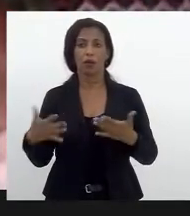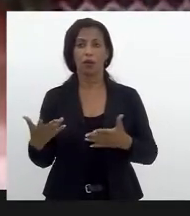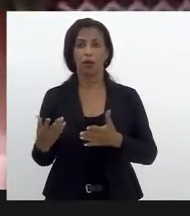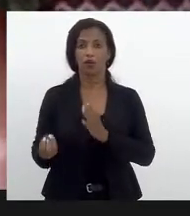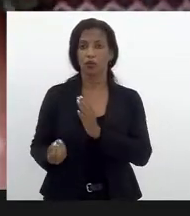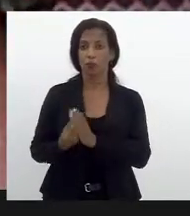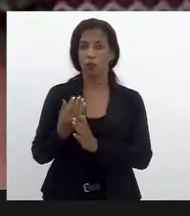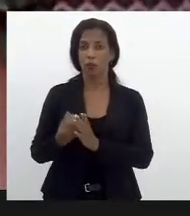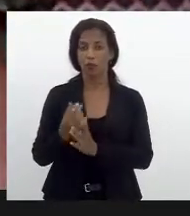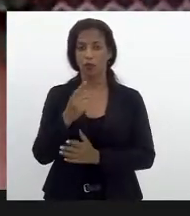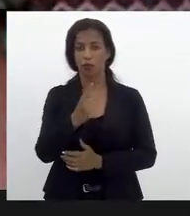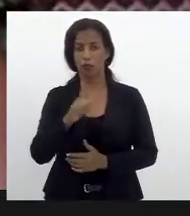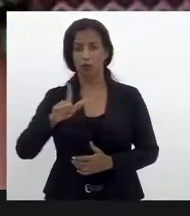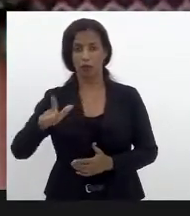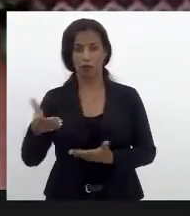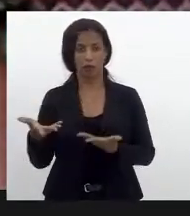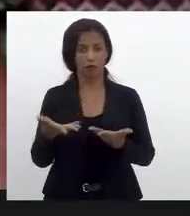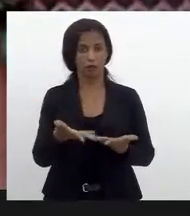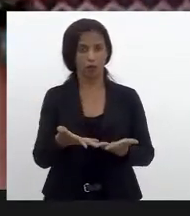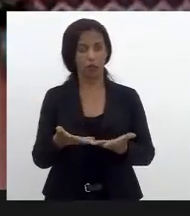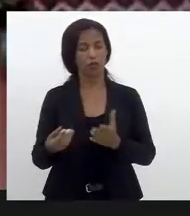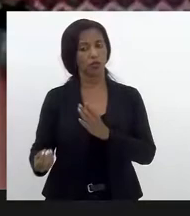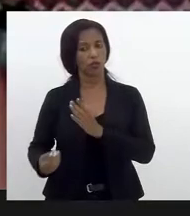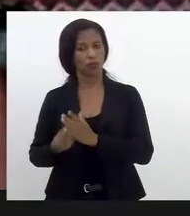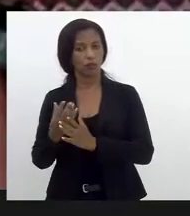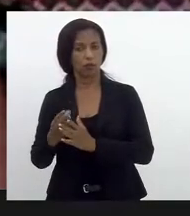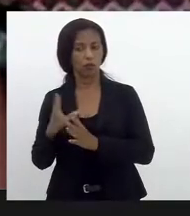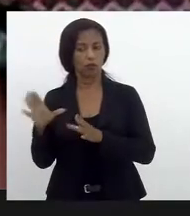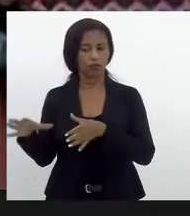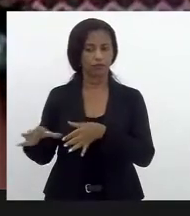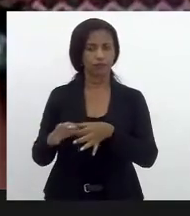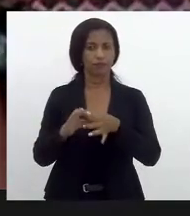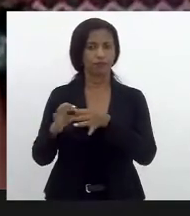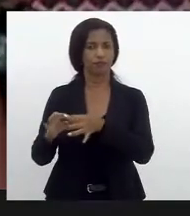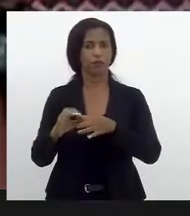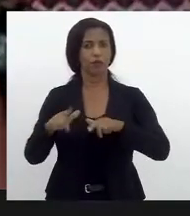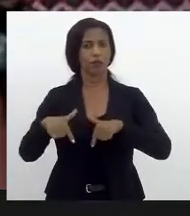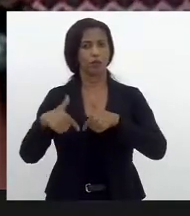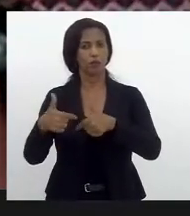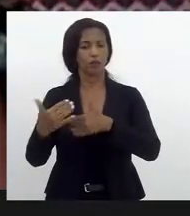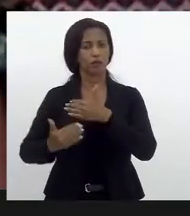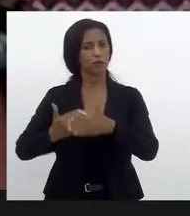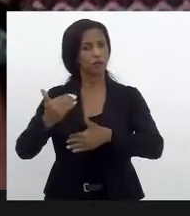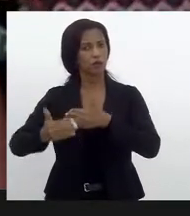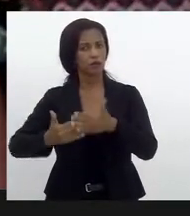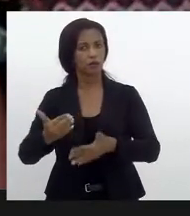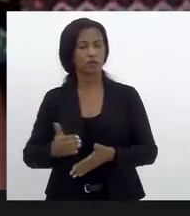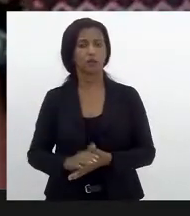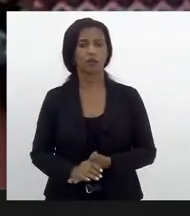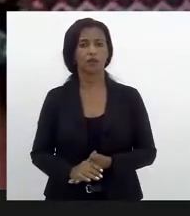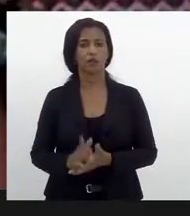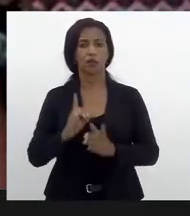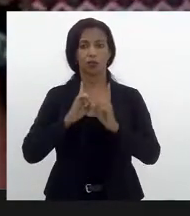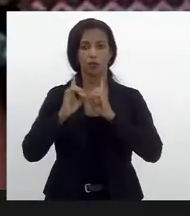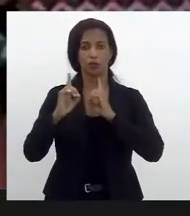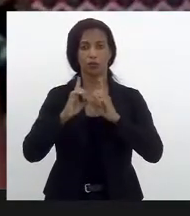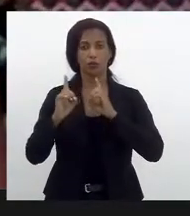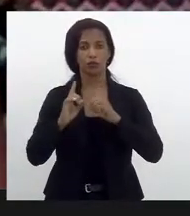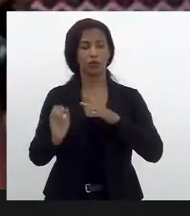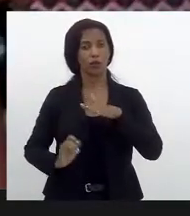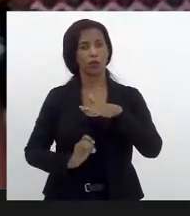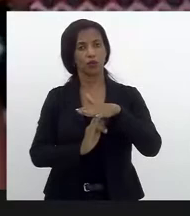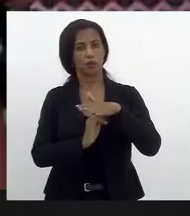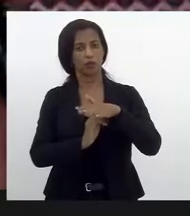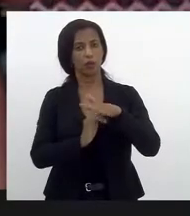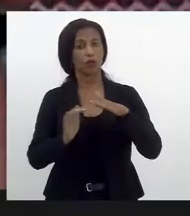produz um projeto como esse, a gente produz em consonância com as ações que a gente vem desenvolvendo e em diálogo com as